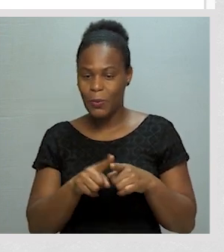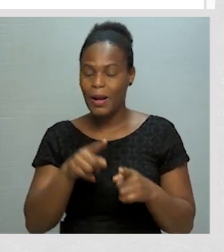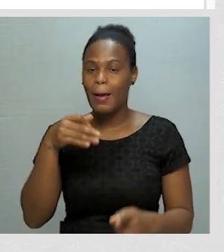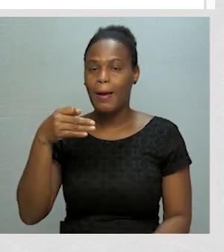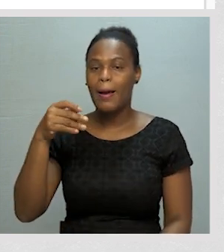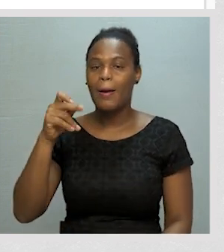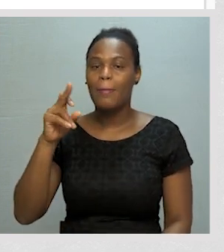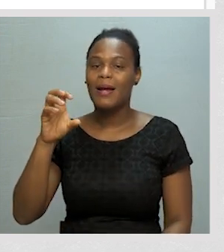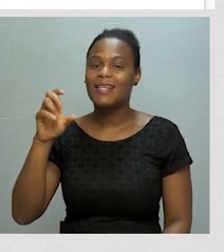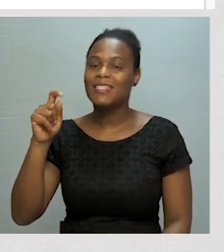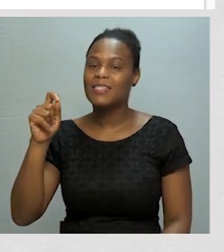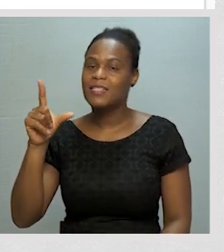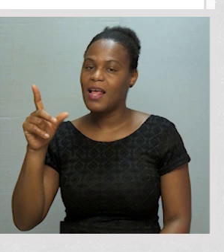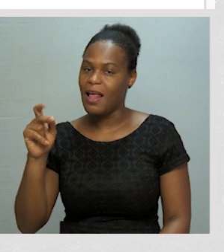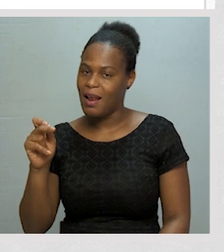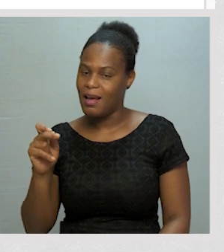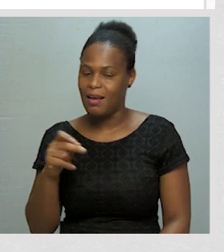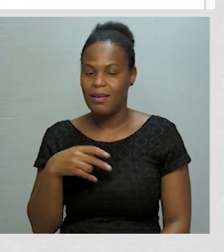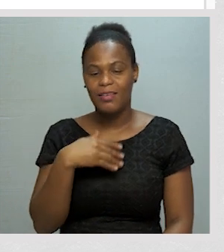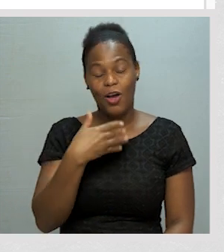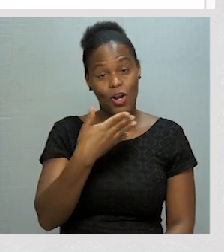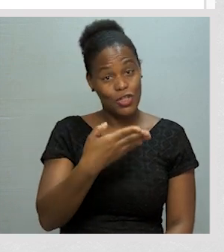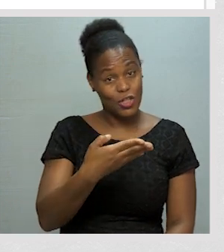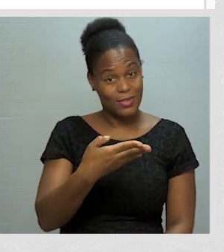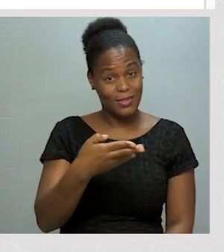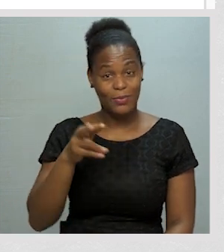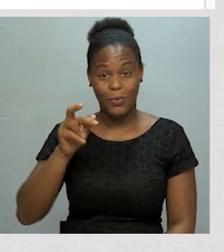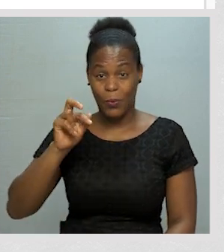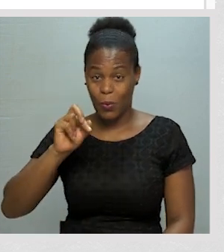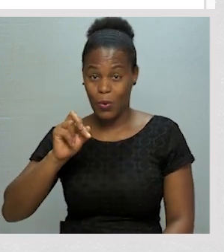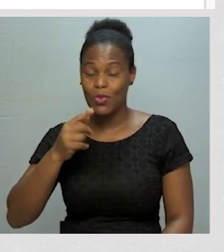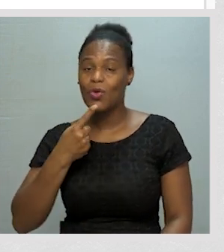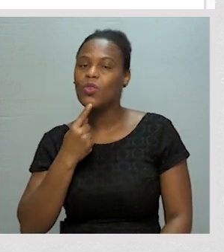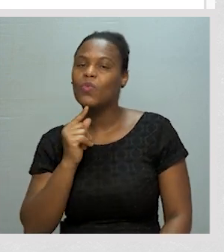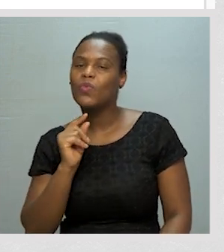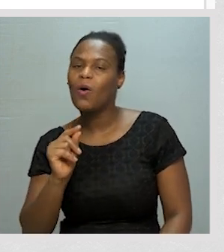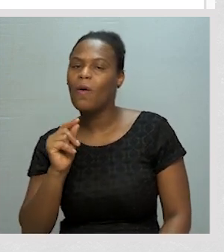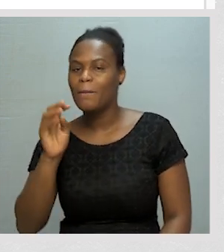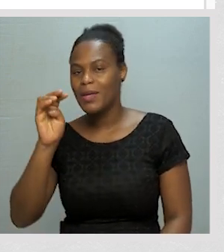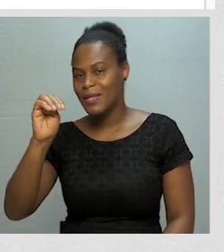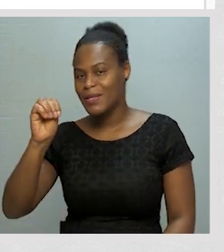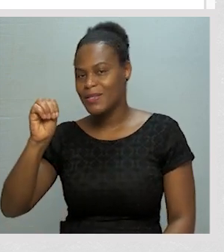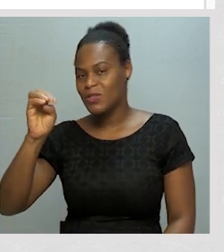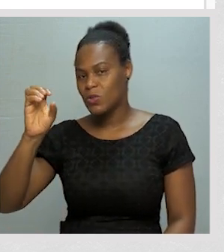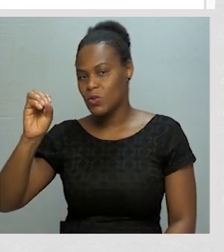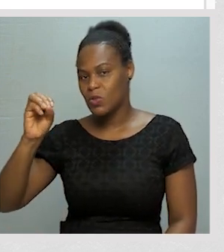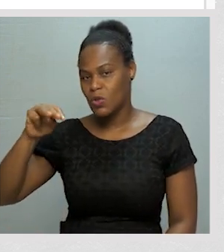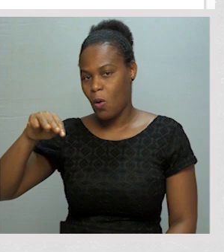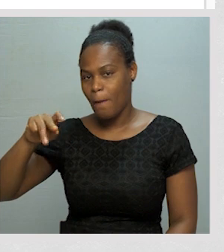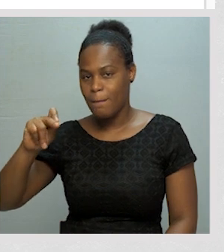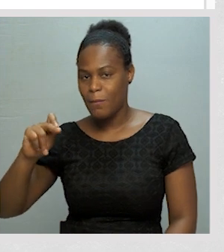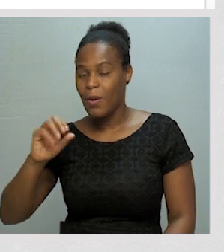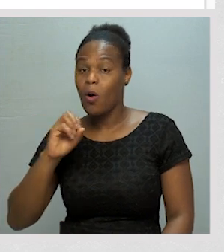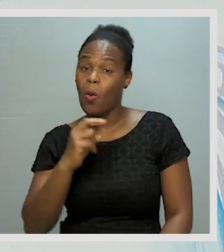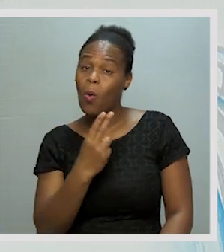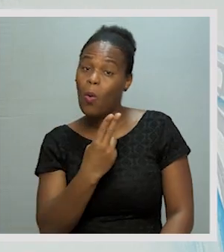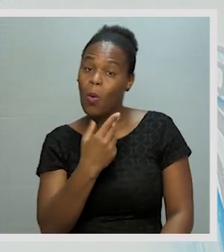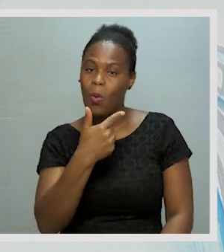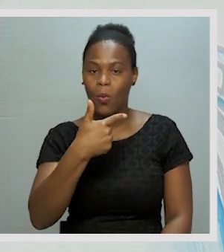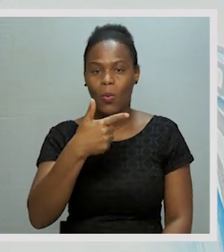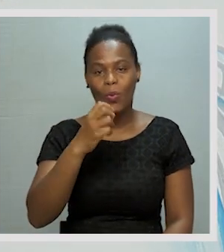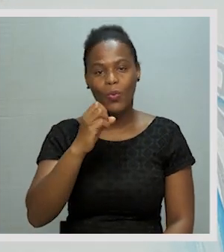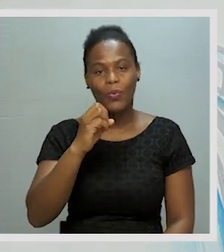43 é a primeira parcela, enquanto que o 35 é